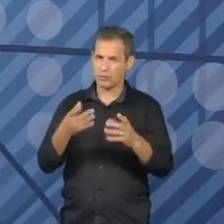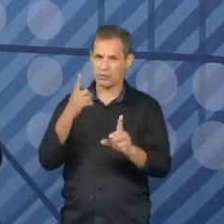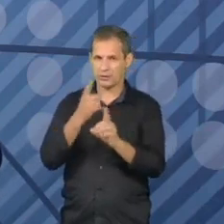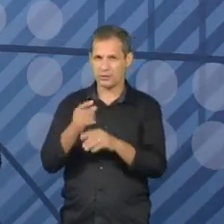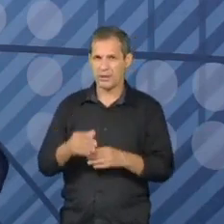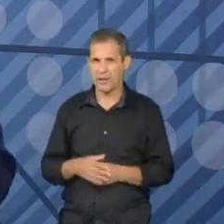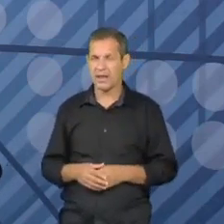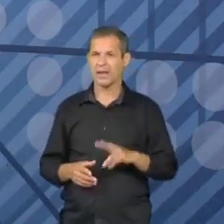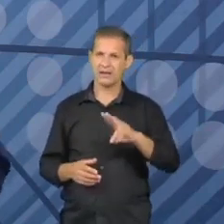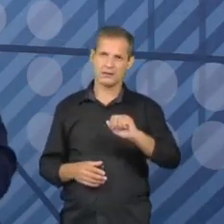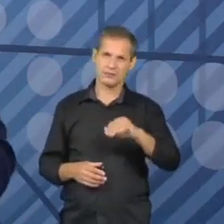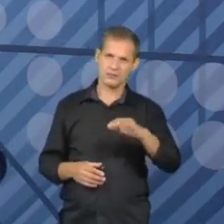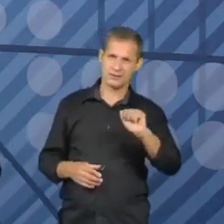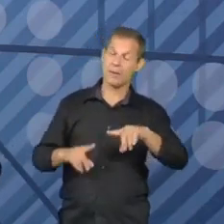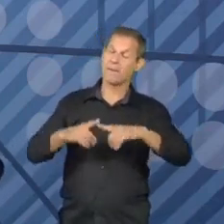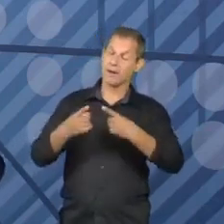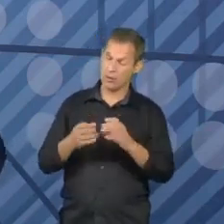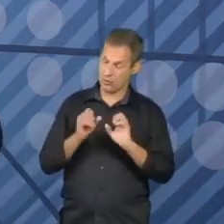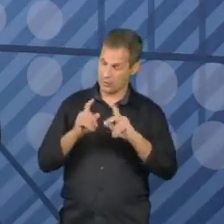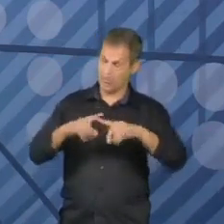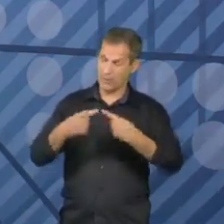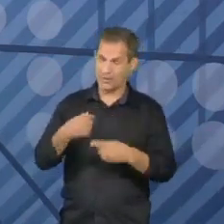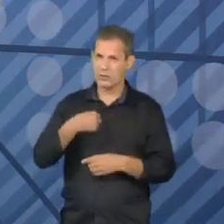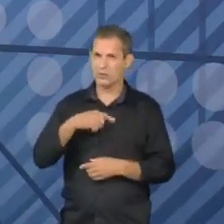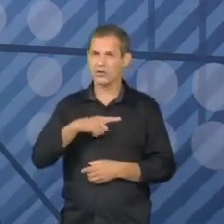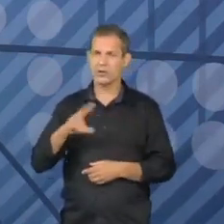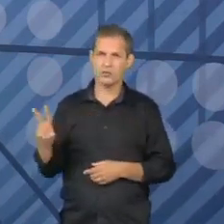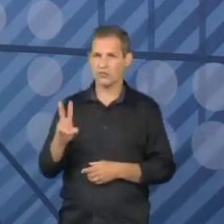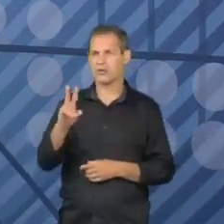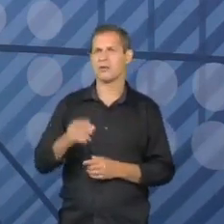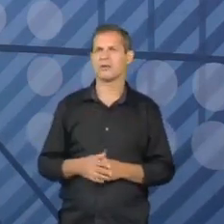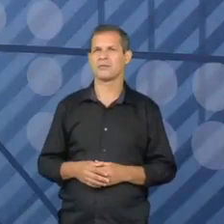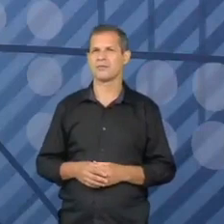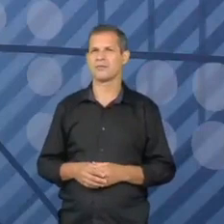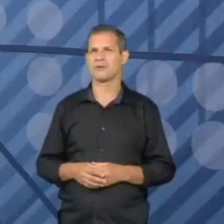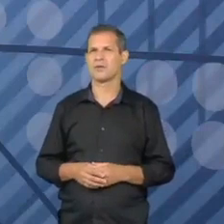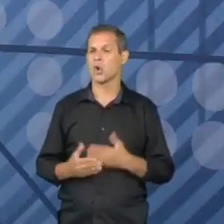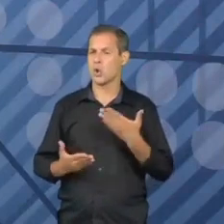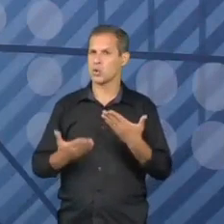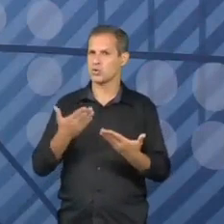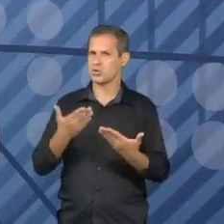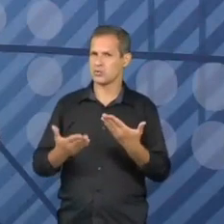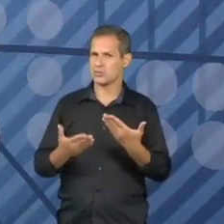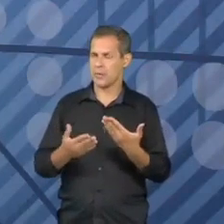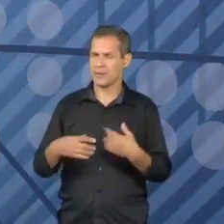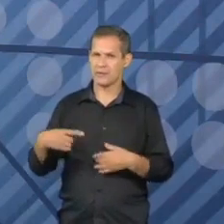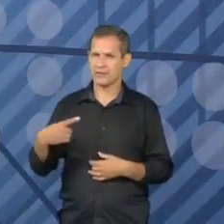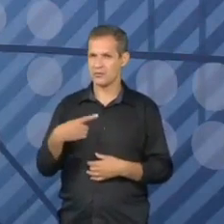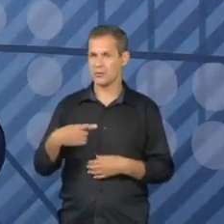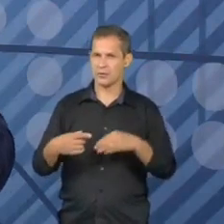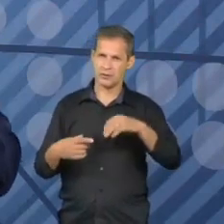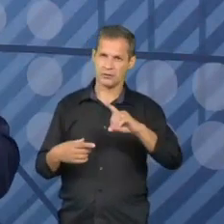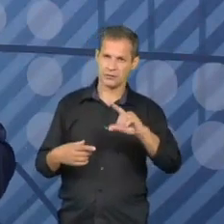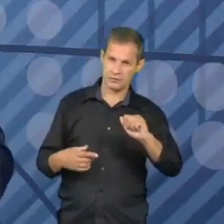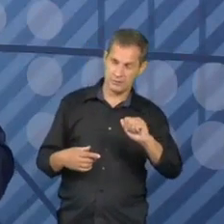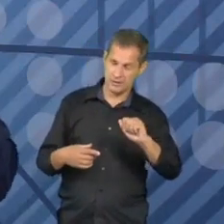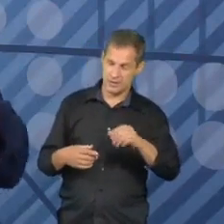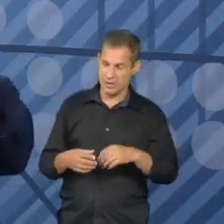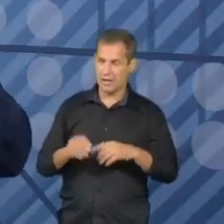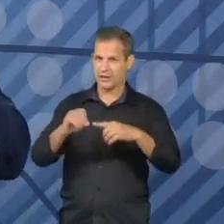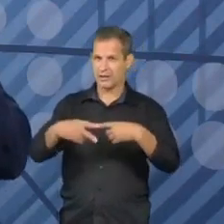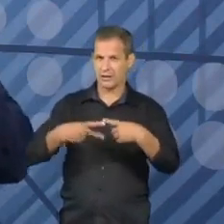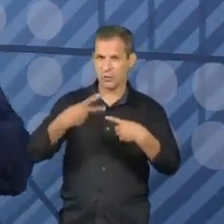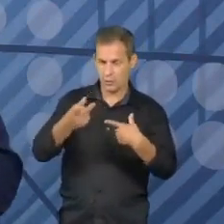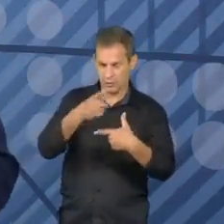encontrar a minha variância. Muito bem, então vou pegar o meu valor de um peso, menos a média, elevo ao